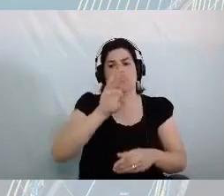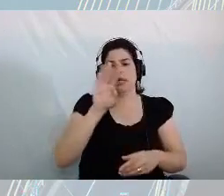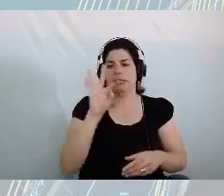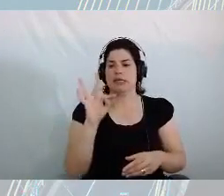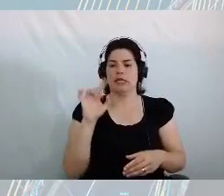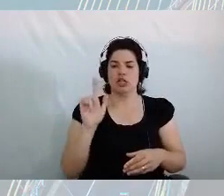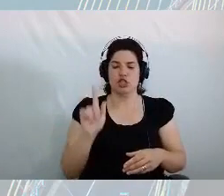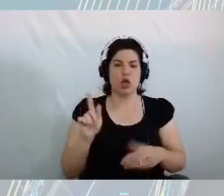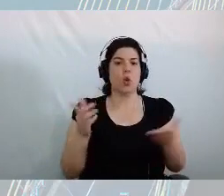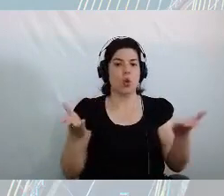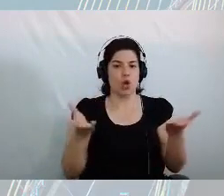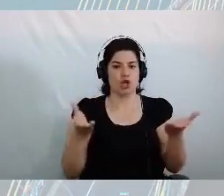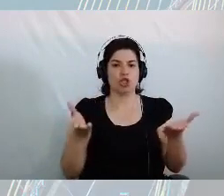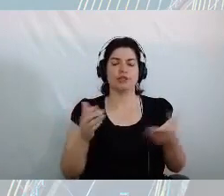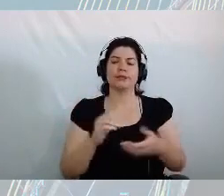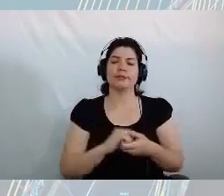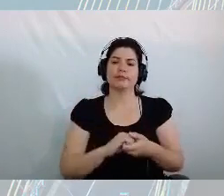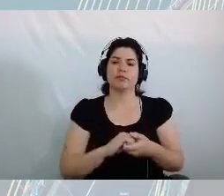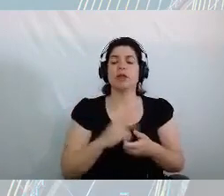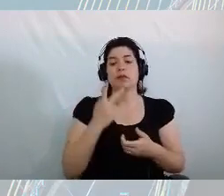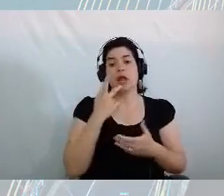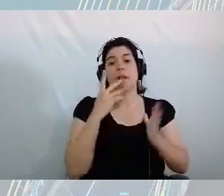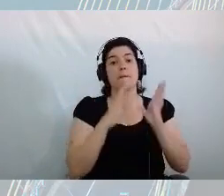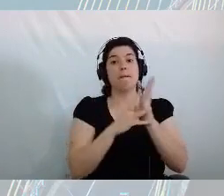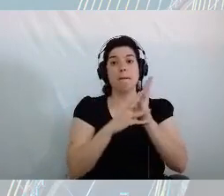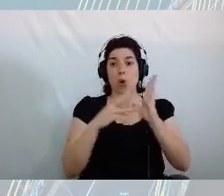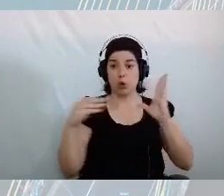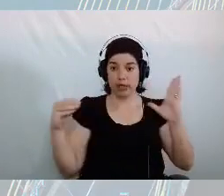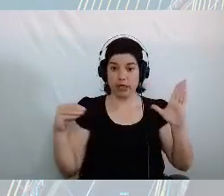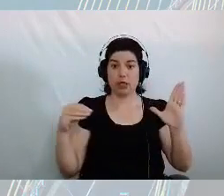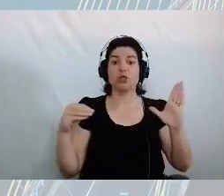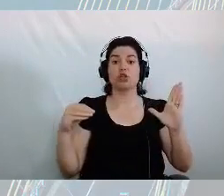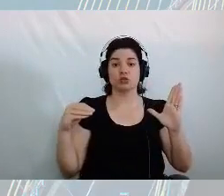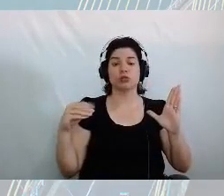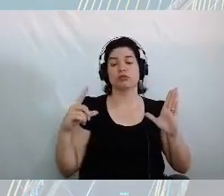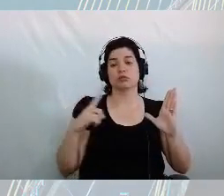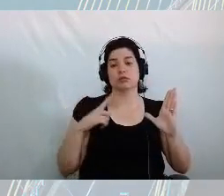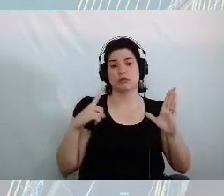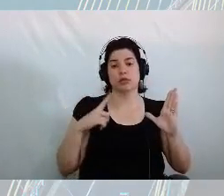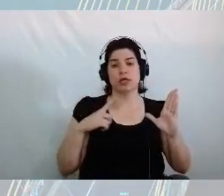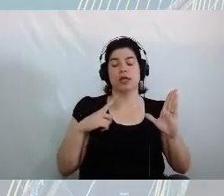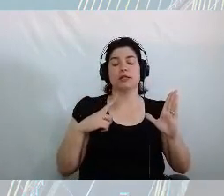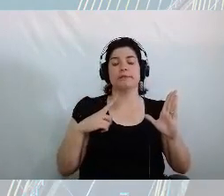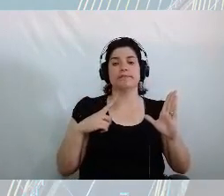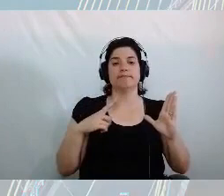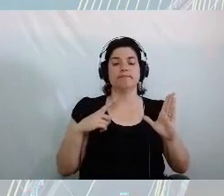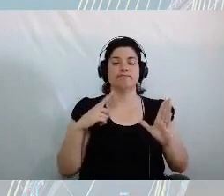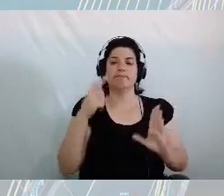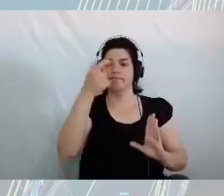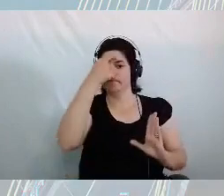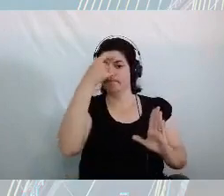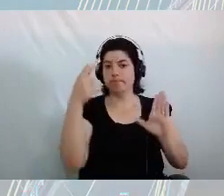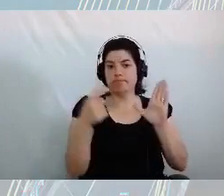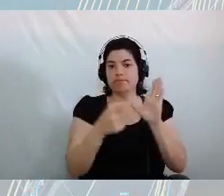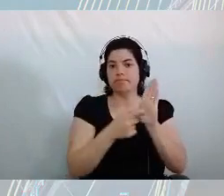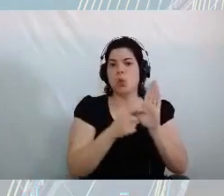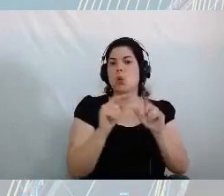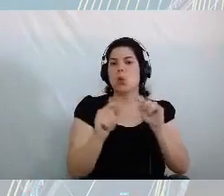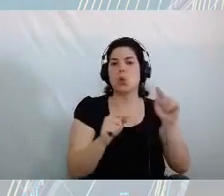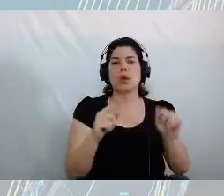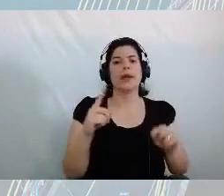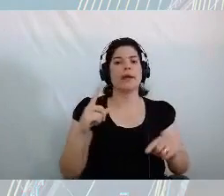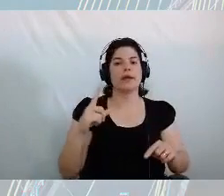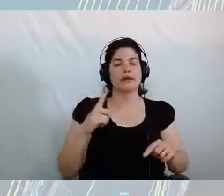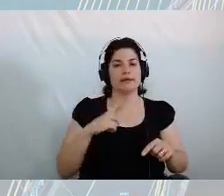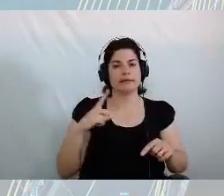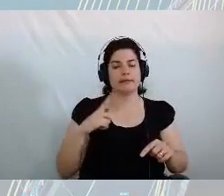né? Então, quando a gente fala desses modelos de Generative AI, a gente fala que, né, esses modelos eles geram embeddings, né? A